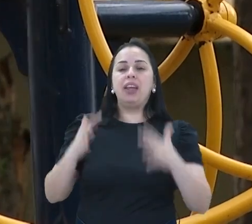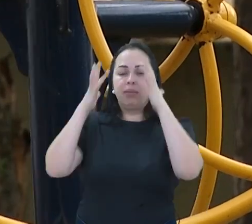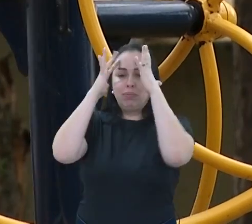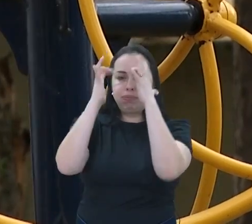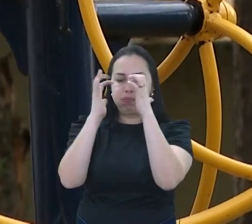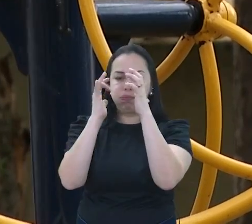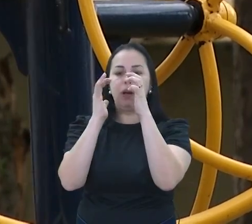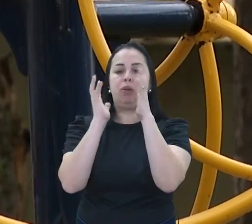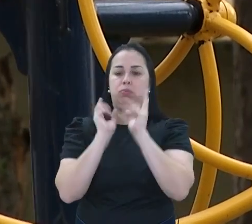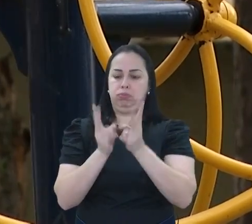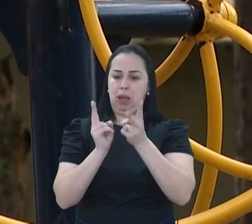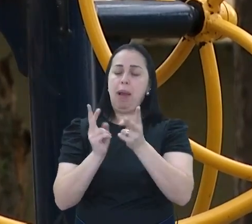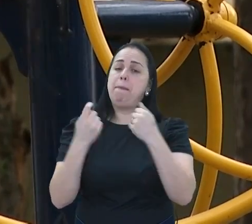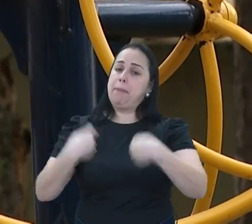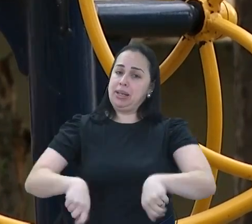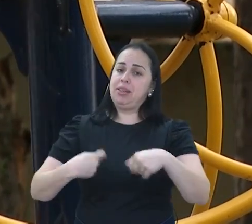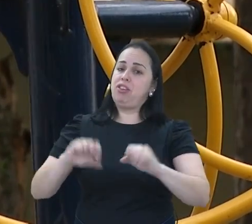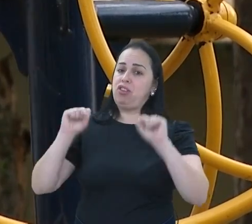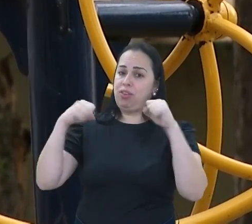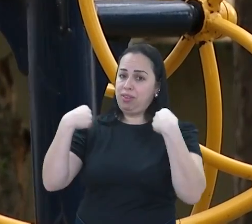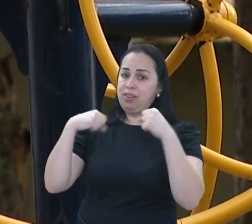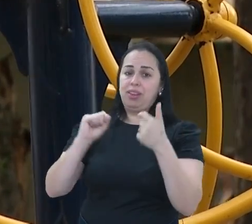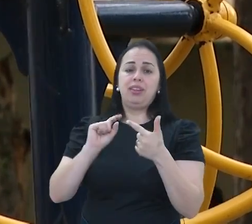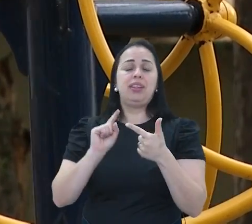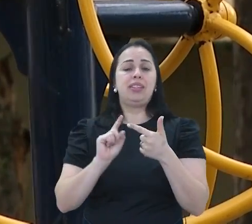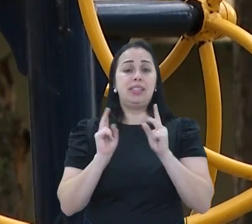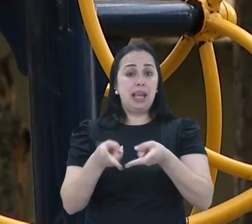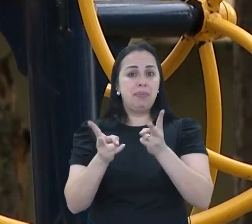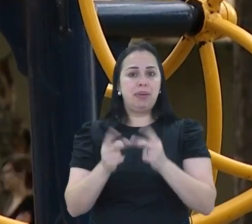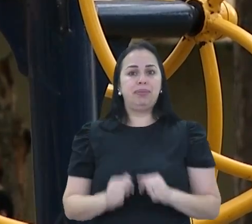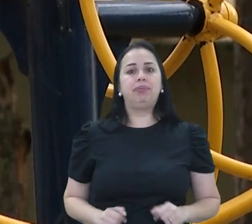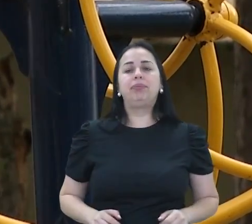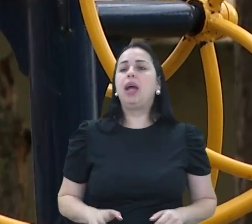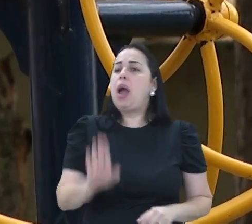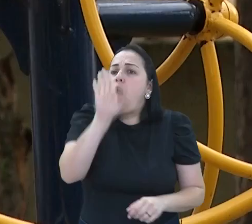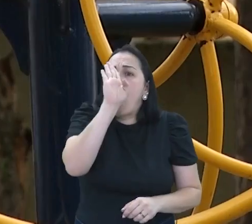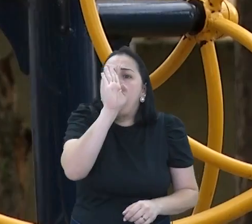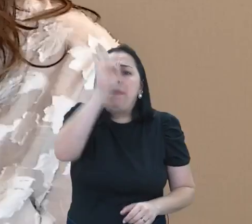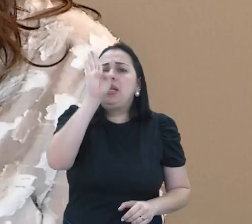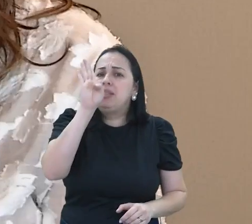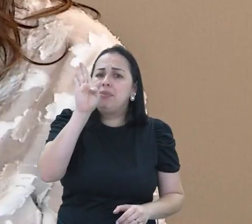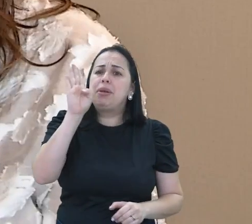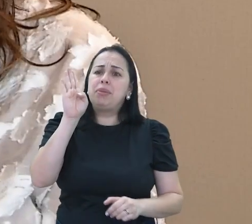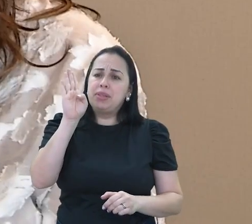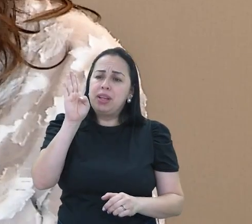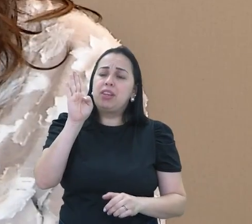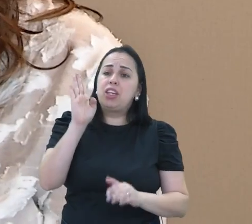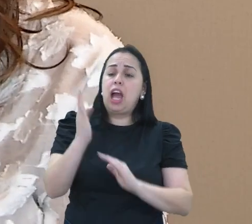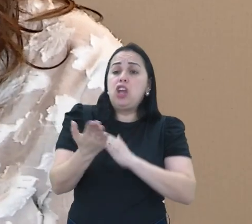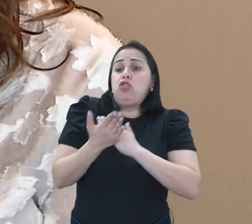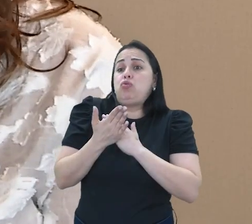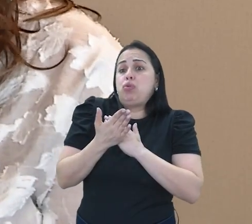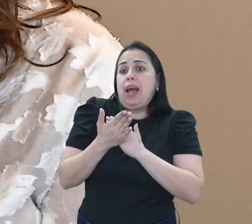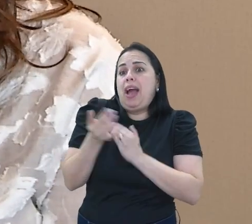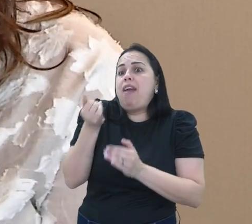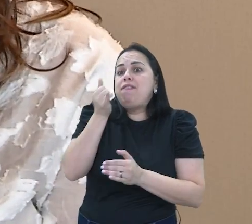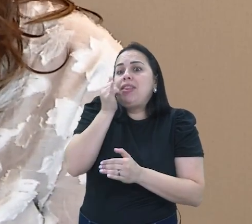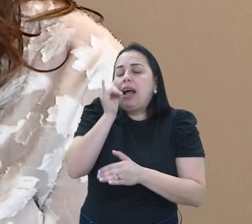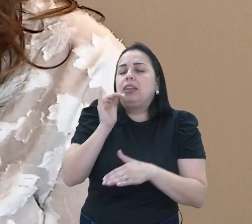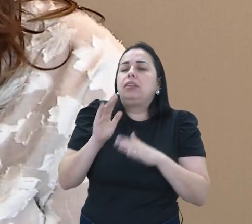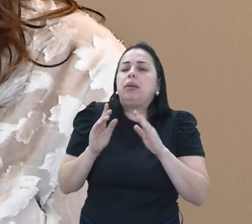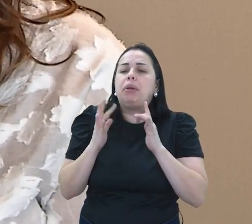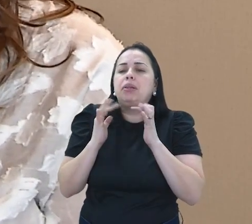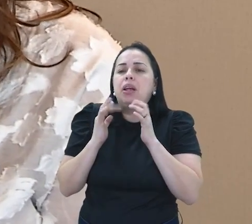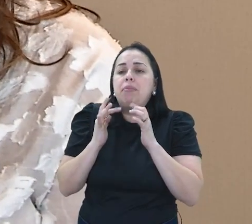retardar o envelhecimento do cérebro do que fazer atividades físicas regularmente. É o principal fator